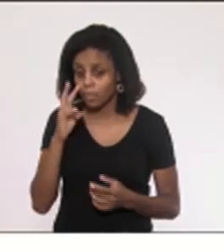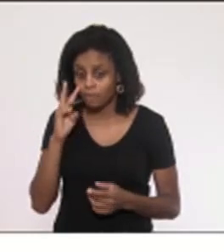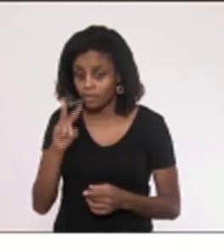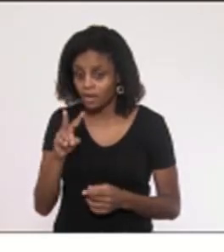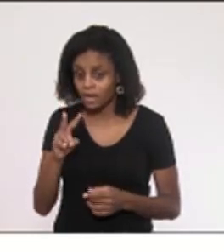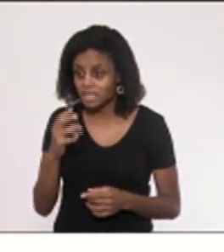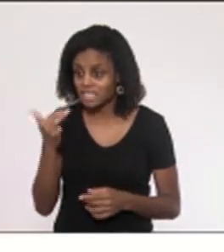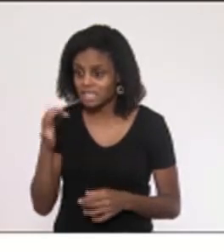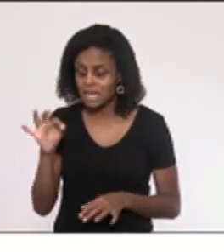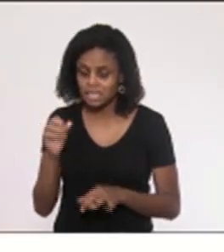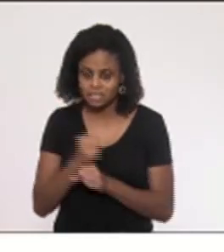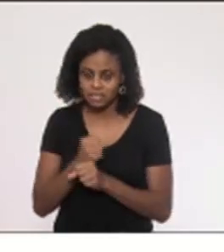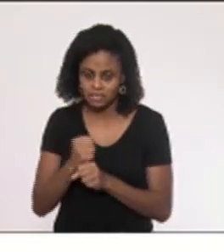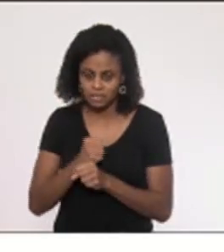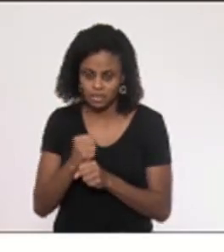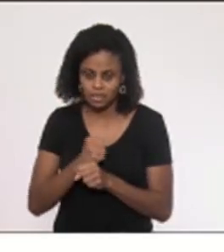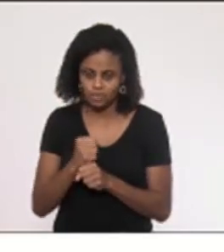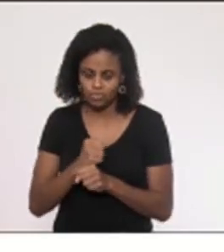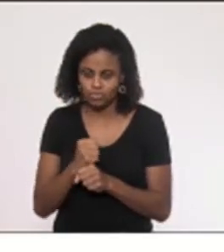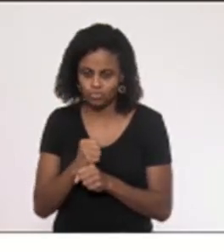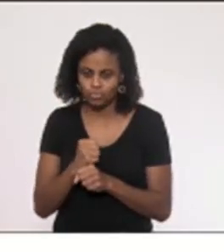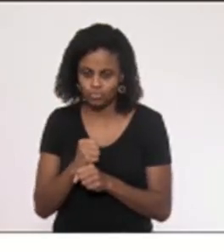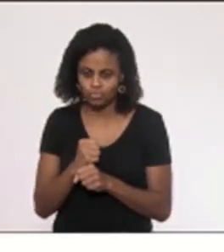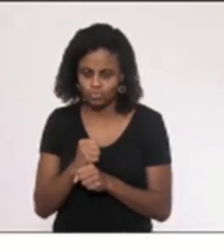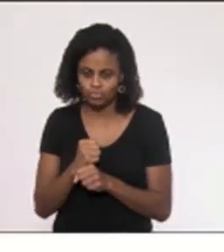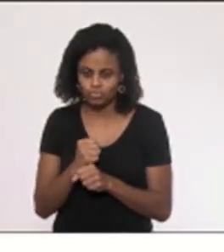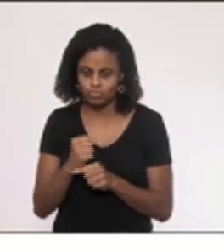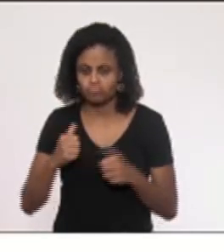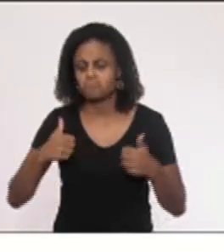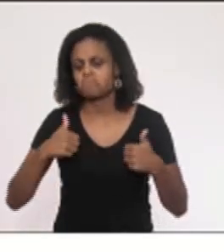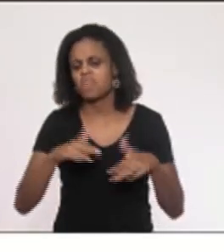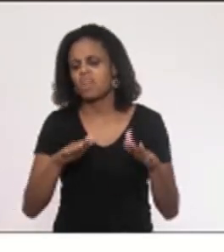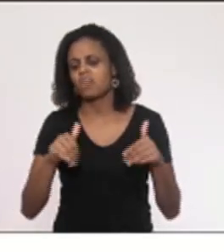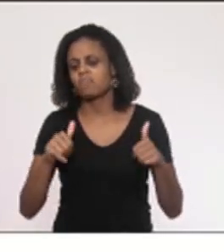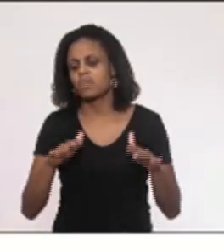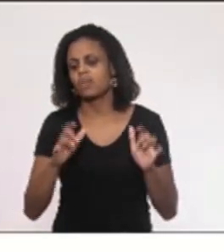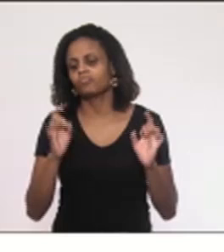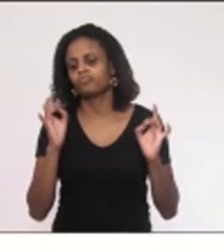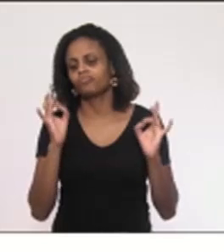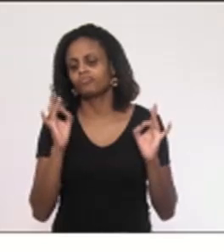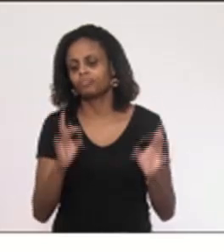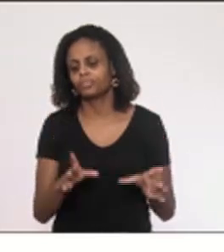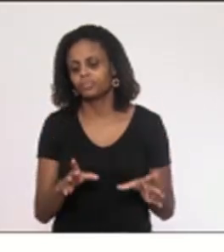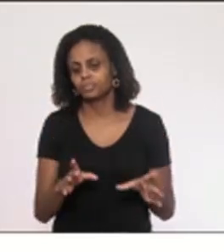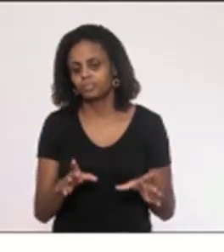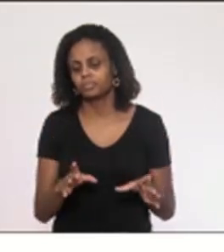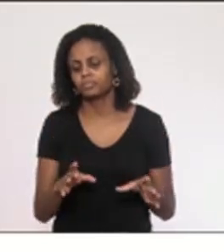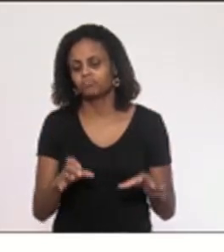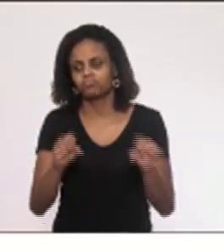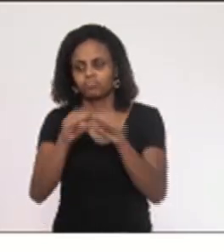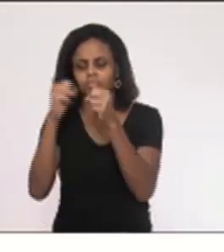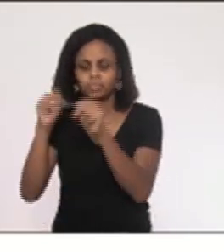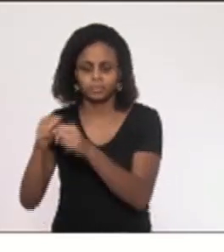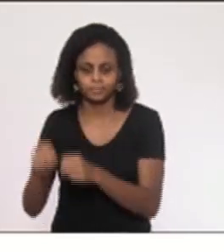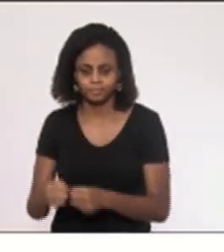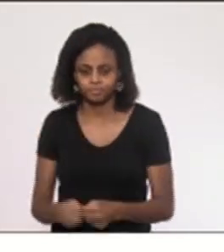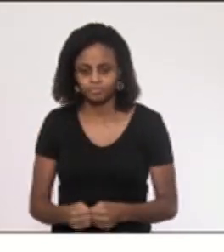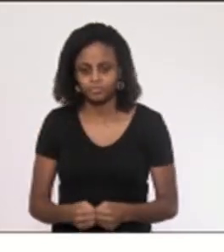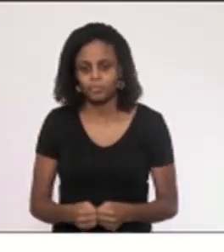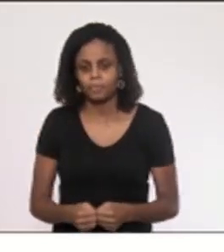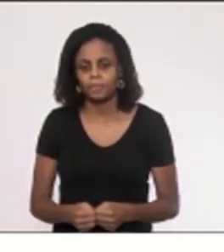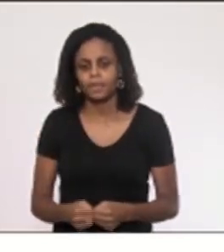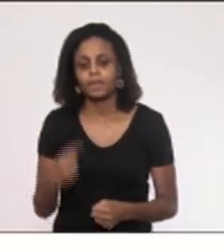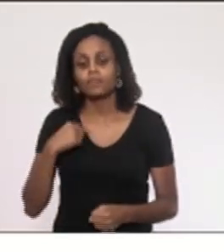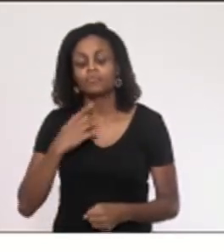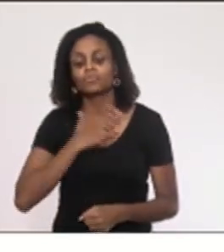uma década entregue à destruição, à depredação. Senhor presidente, eu fico